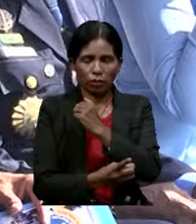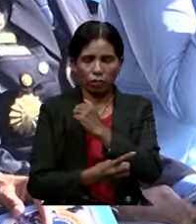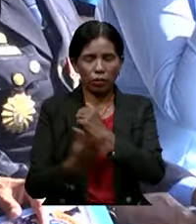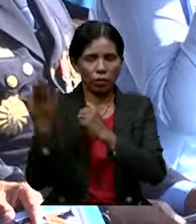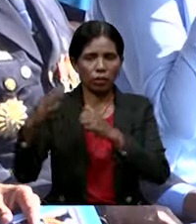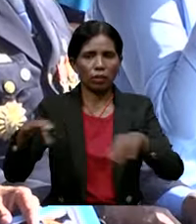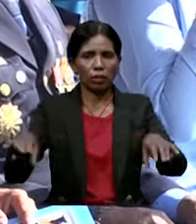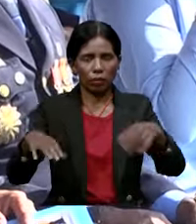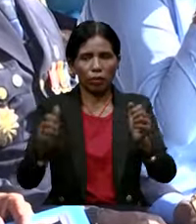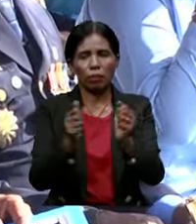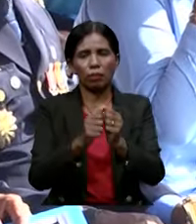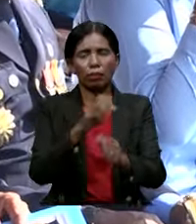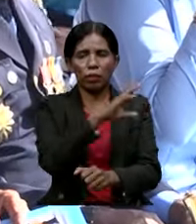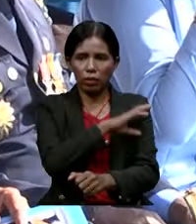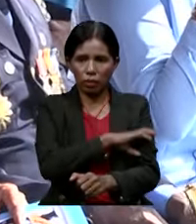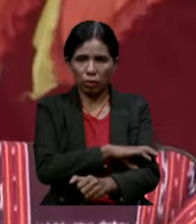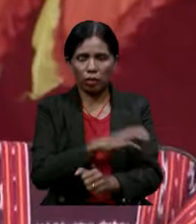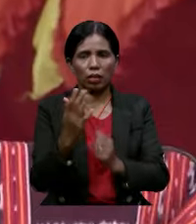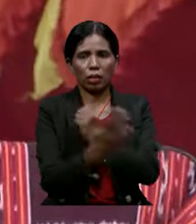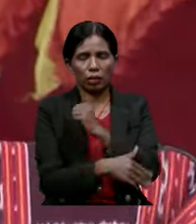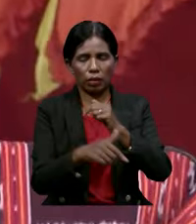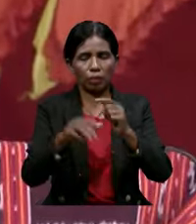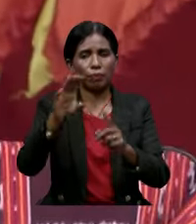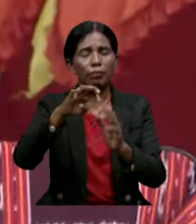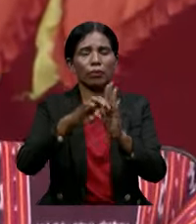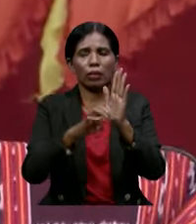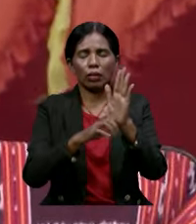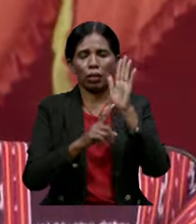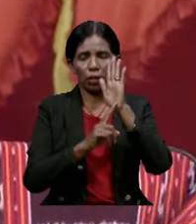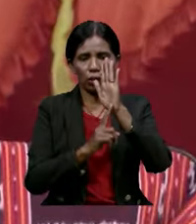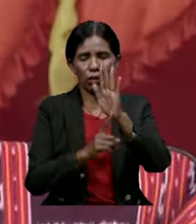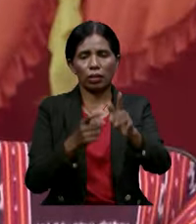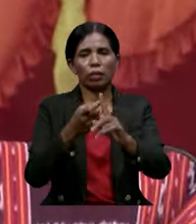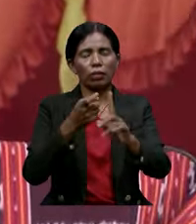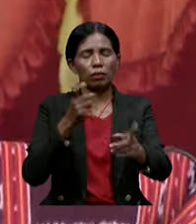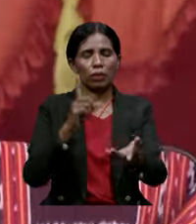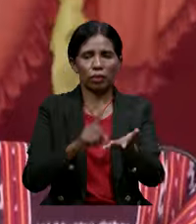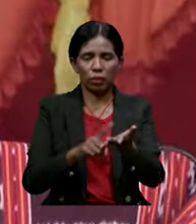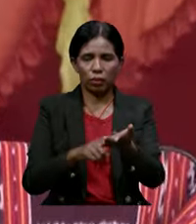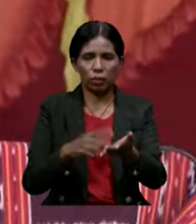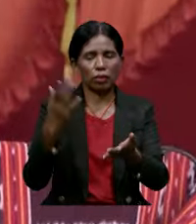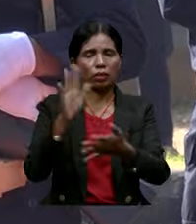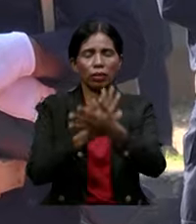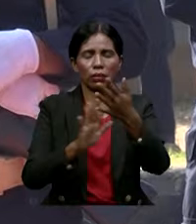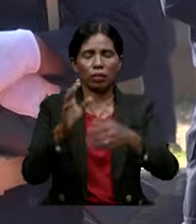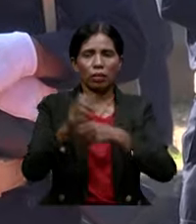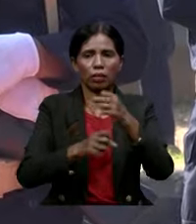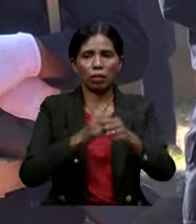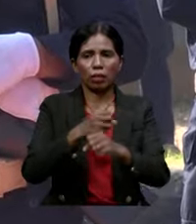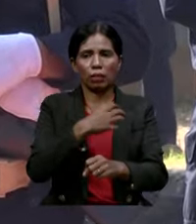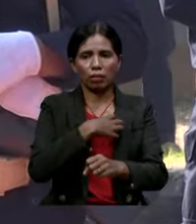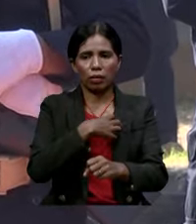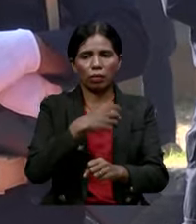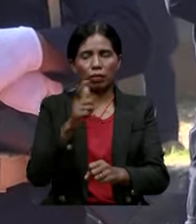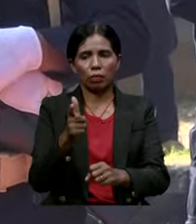de bele garante segurança e a relaran. Se festaram a toa exigência ne, li Russinha discurso e a cerimônia aniversário Penetele Badala